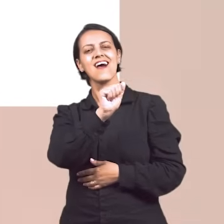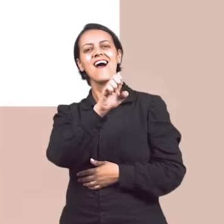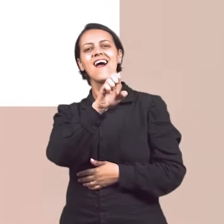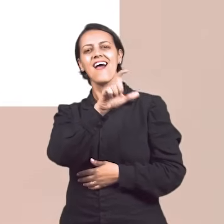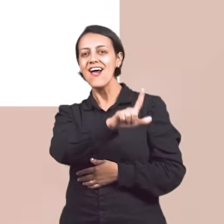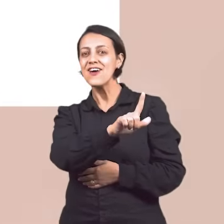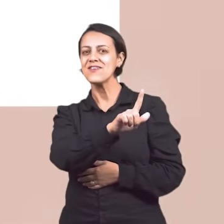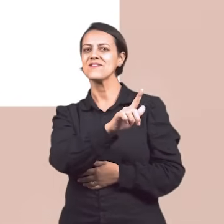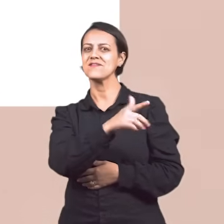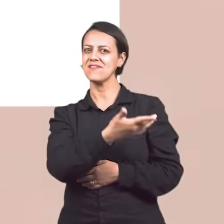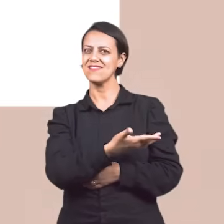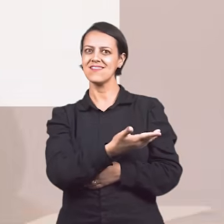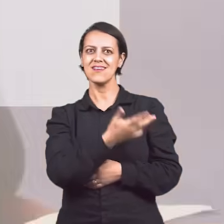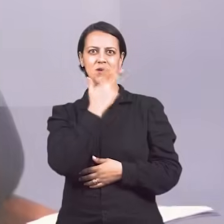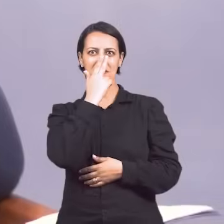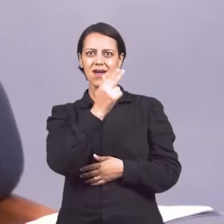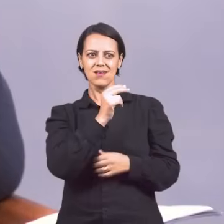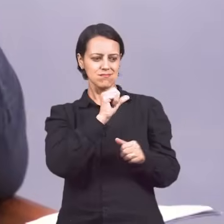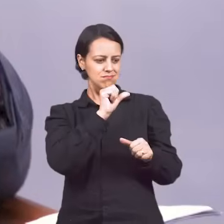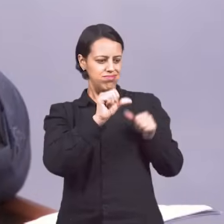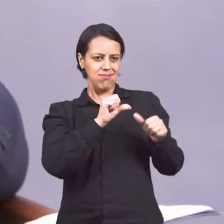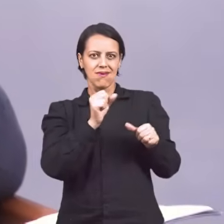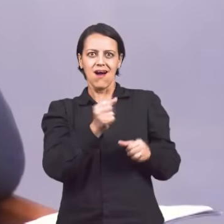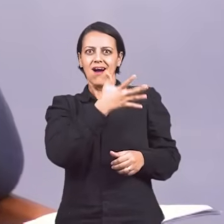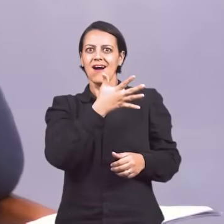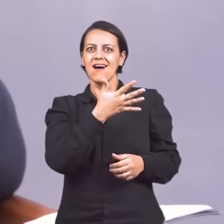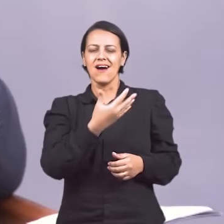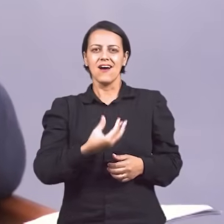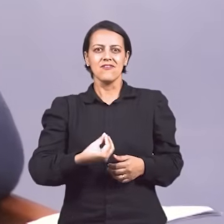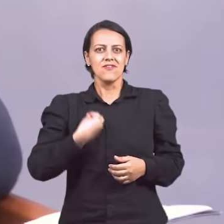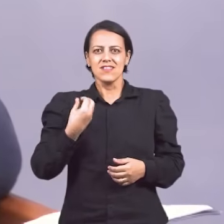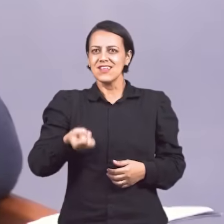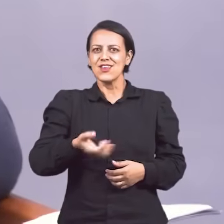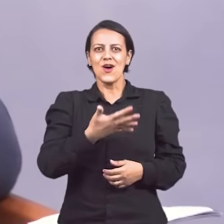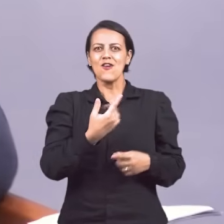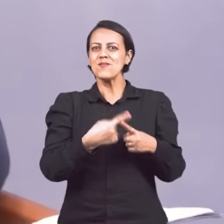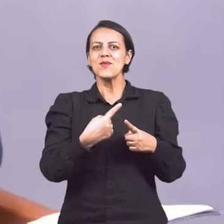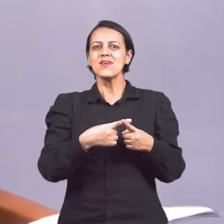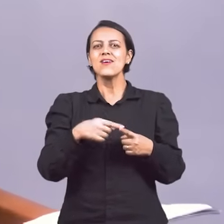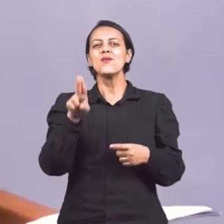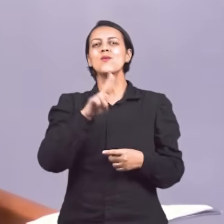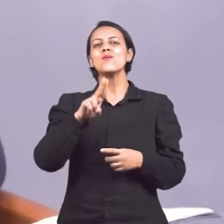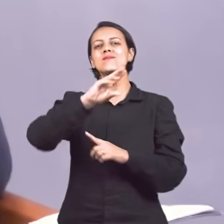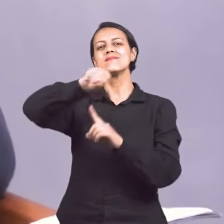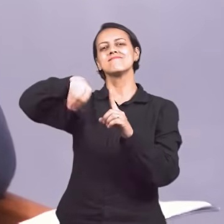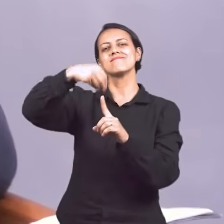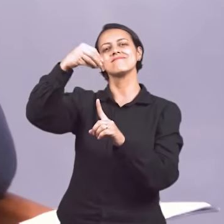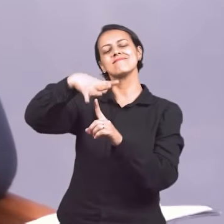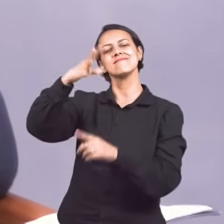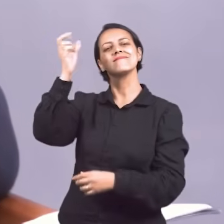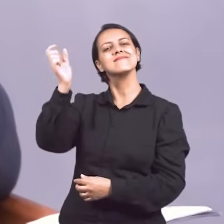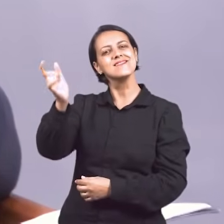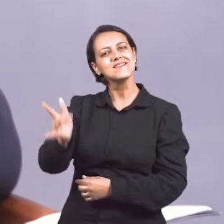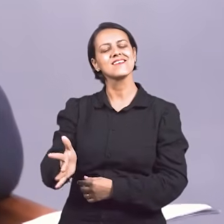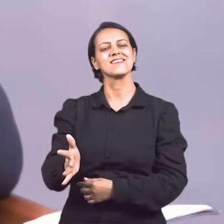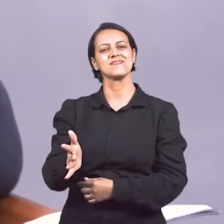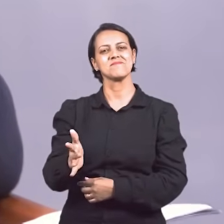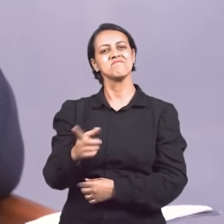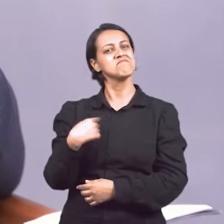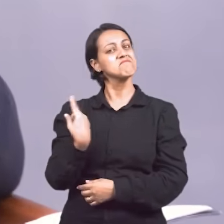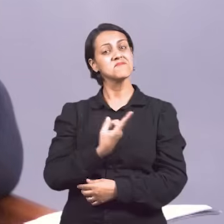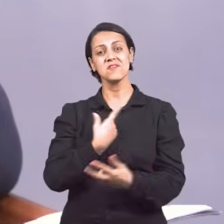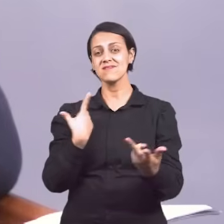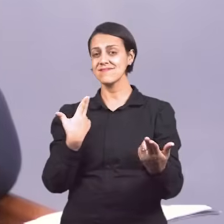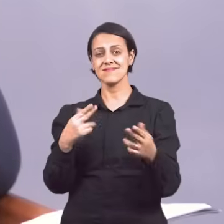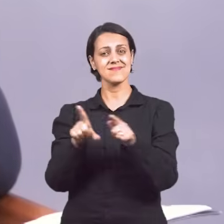chamarás agora Israel. Então Jacó saiu dali já aperfeiçoado, já saiu uma outra pessoa. Então o exercício da madrugada é isso,